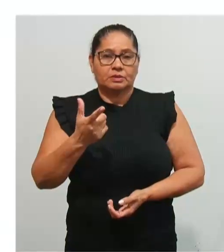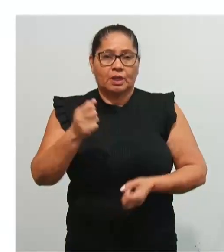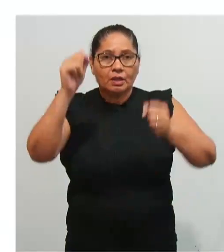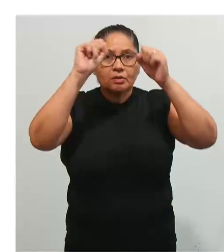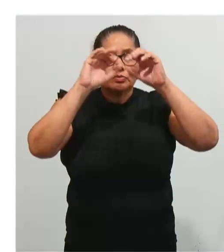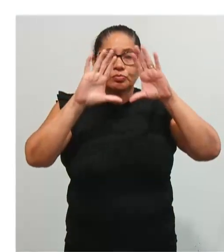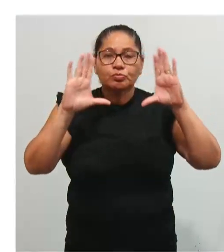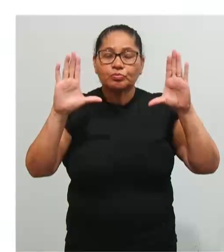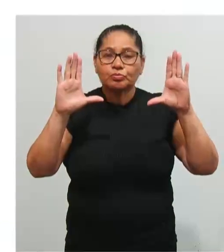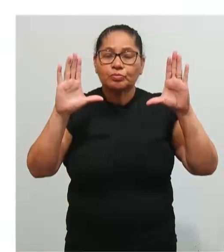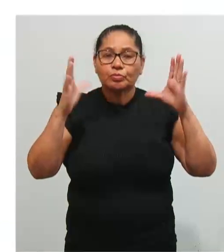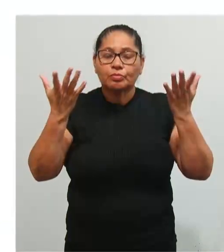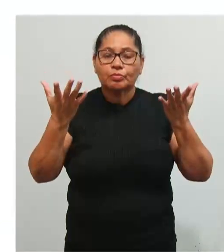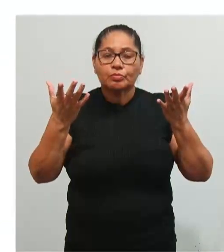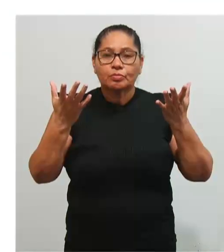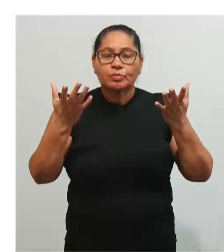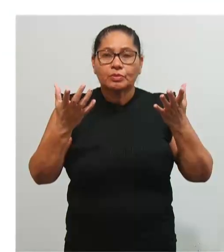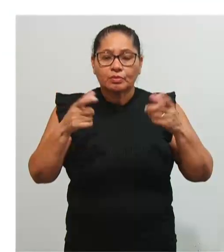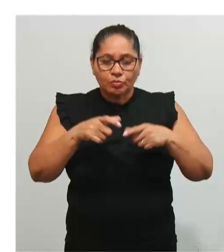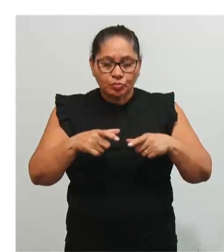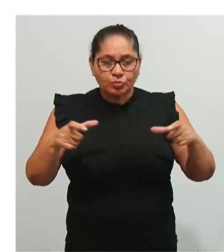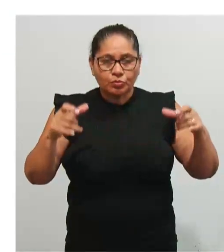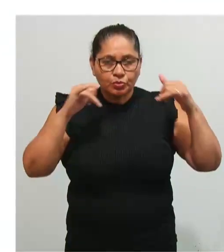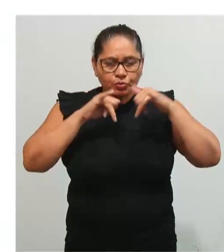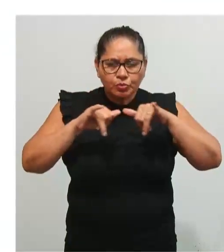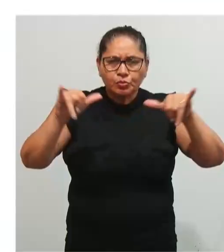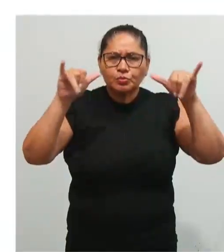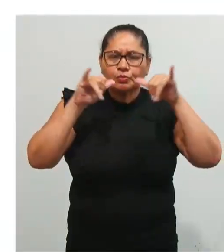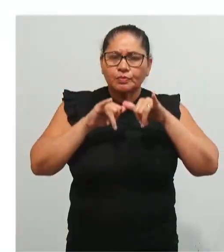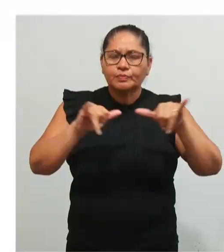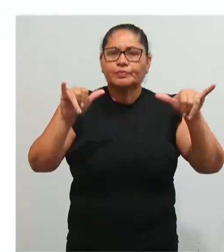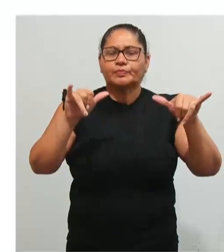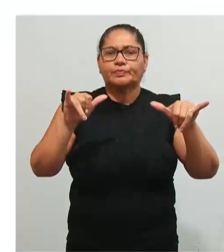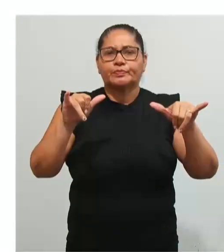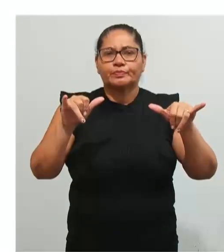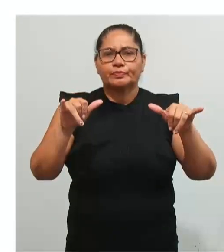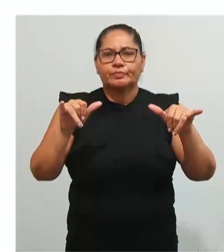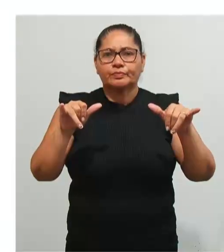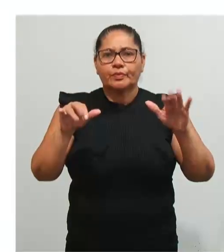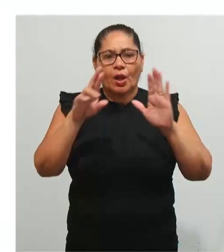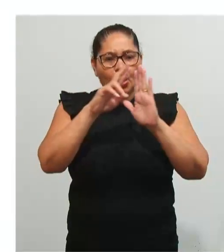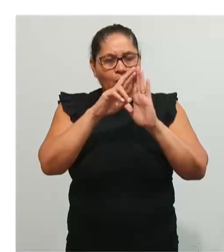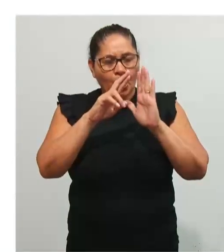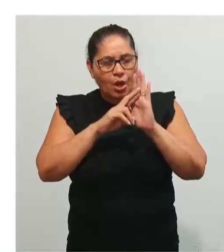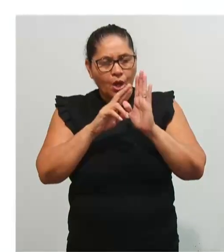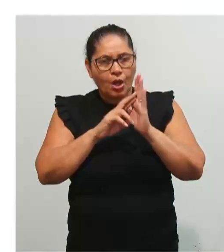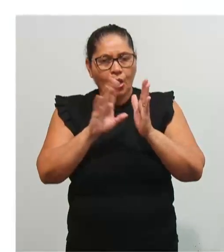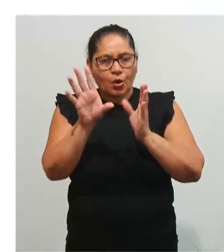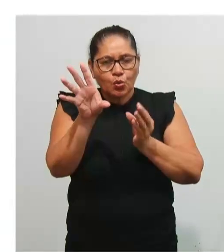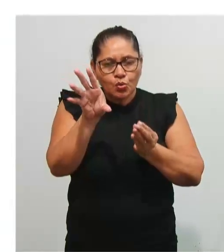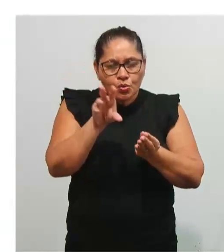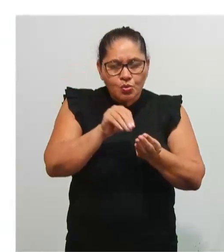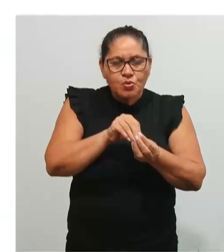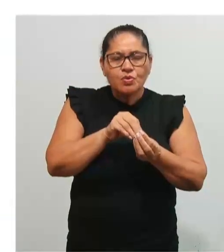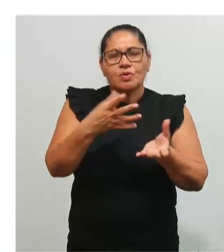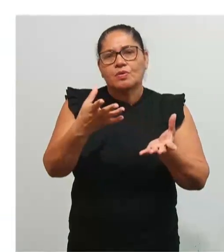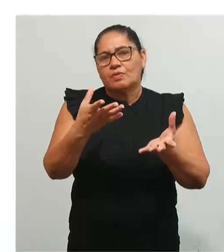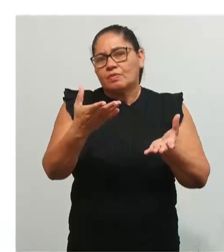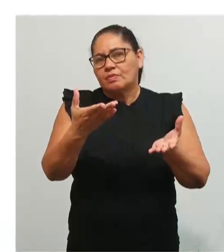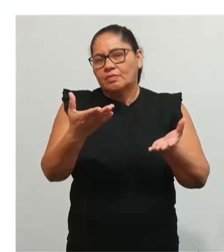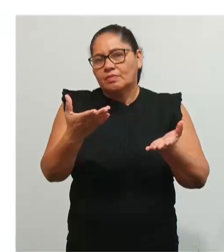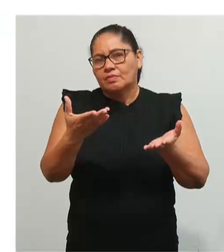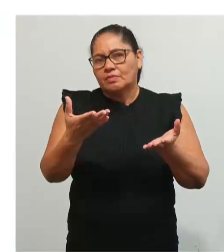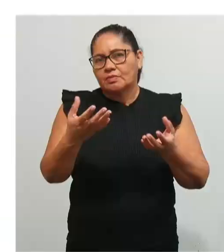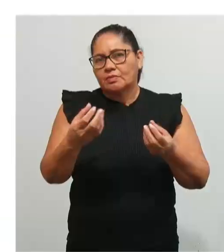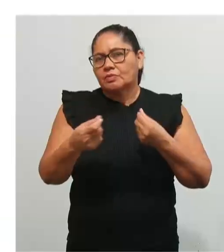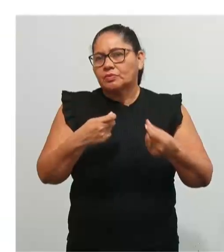transparência por meio da ampla divulgação das informações, através de relatórios resumidos da execução orçamentária, do relatório de